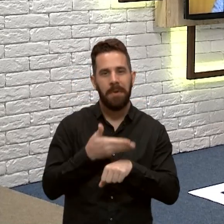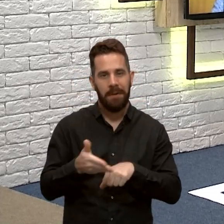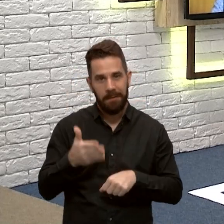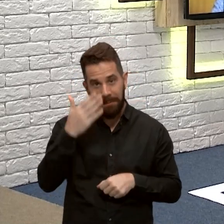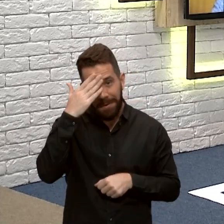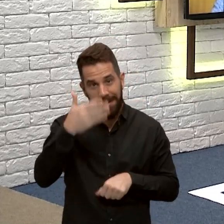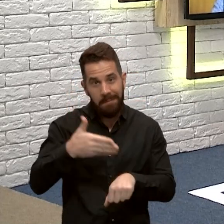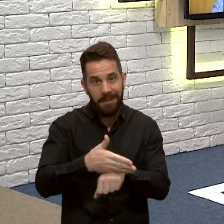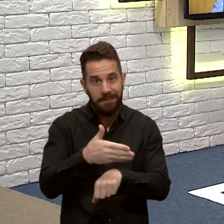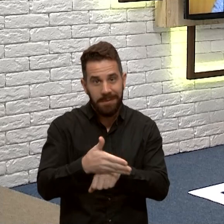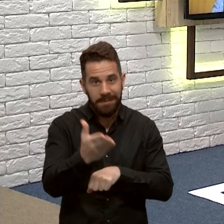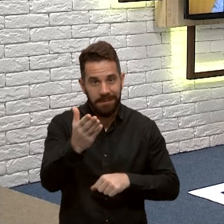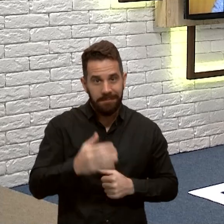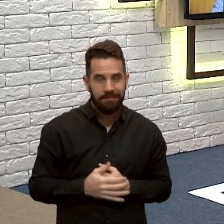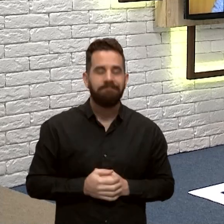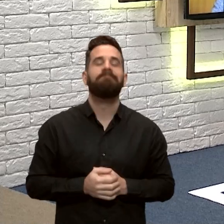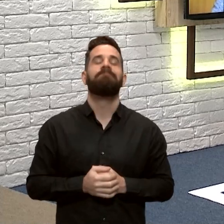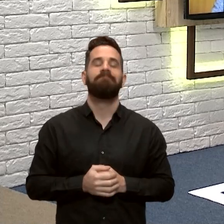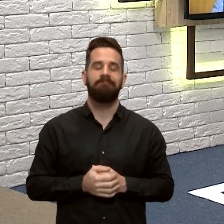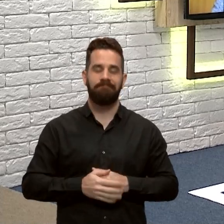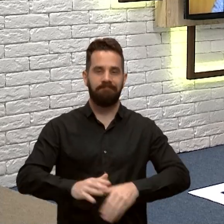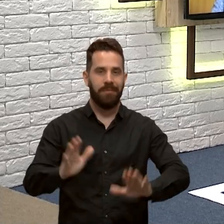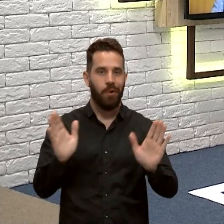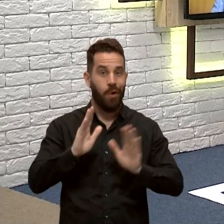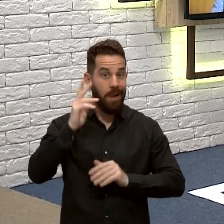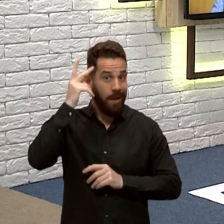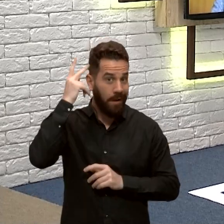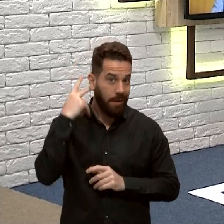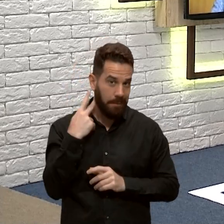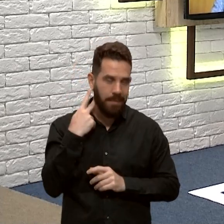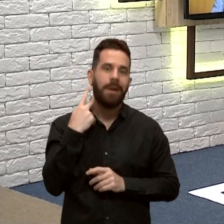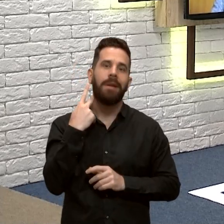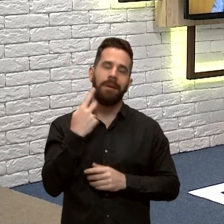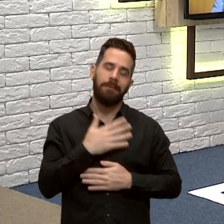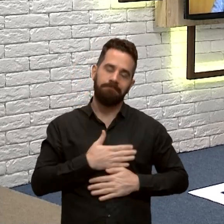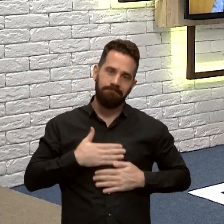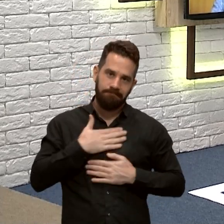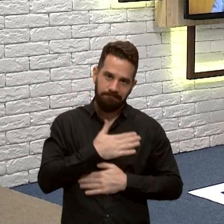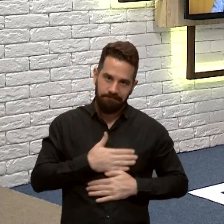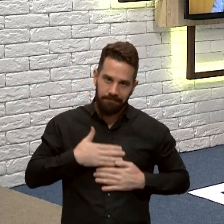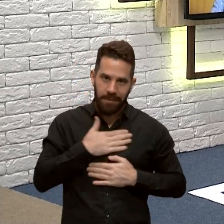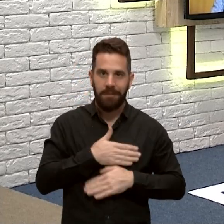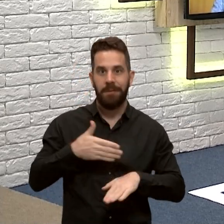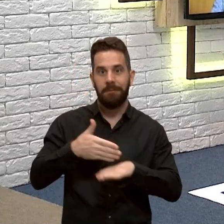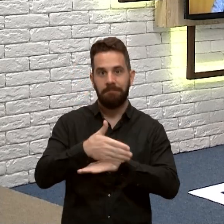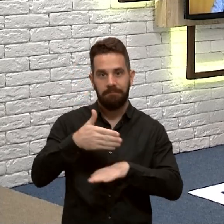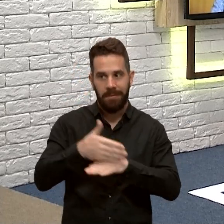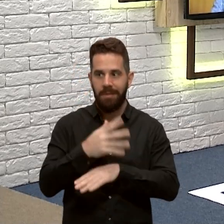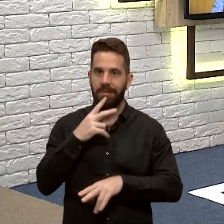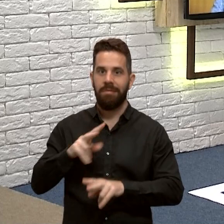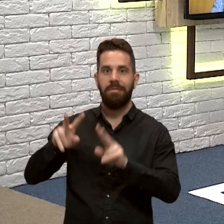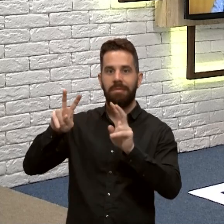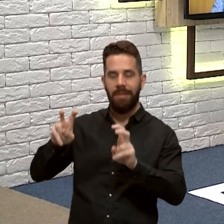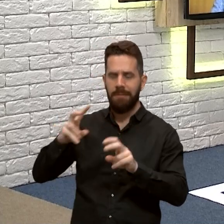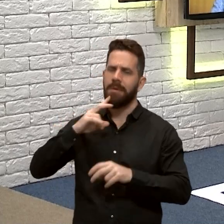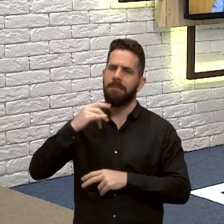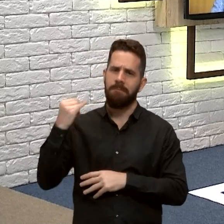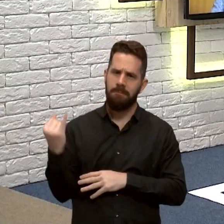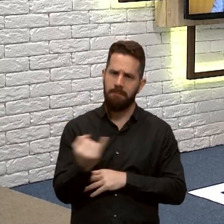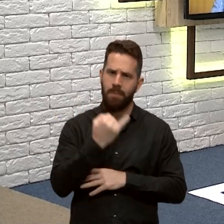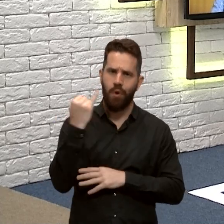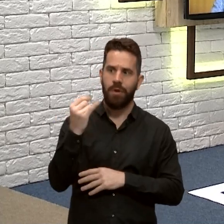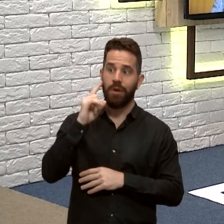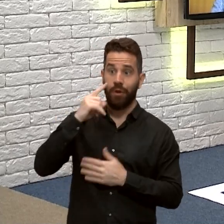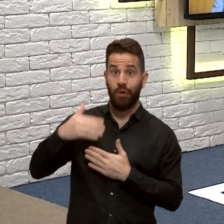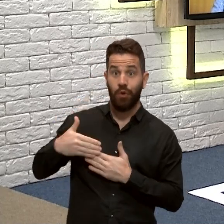presença. Olá, Camila, boa tarde. Satisfação estar com vocês aqui mais uma vez, dialogando sobre questões importantes aí do